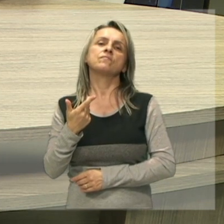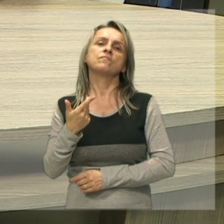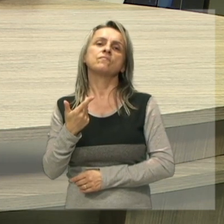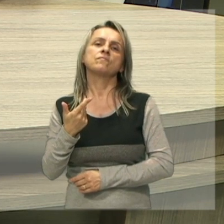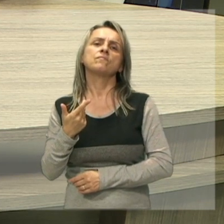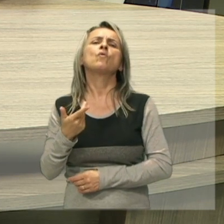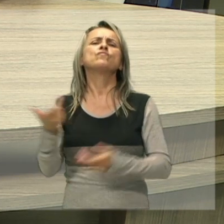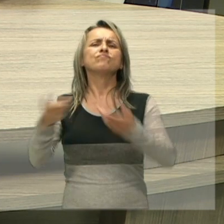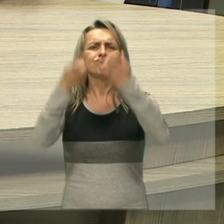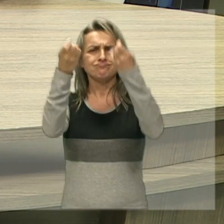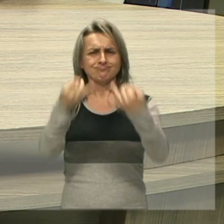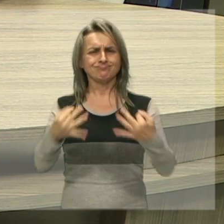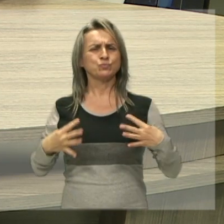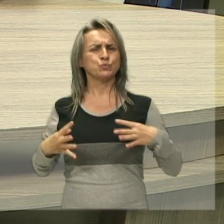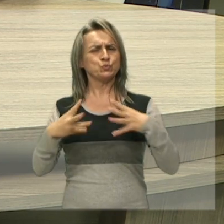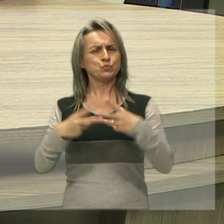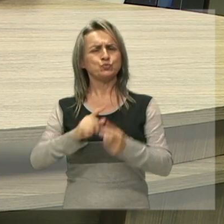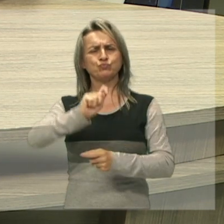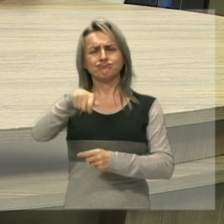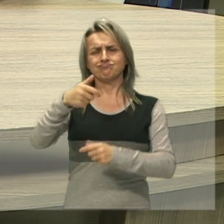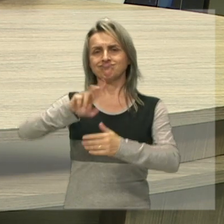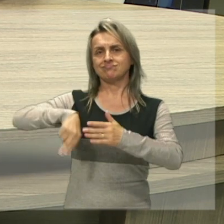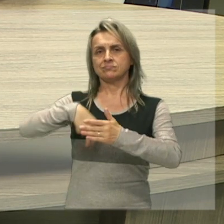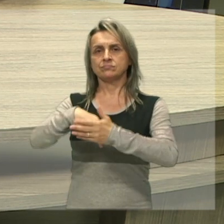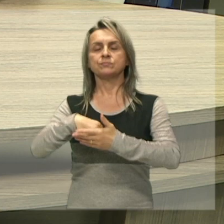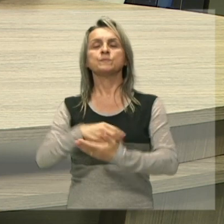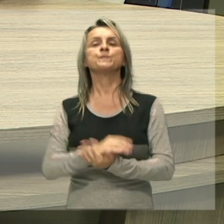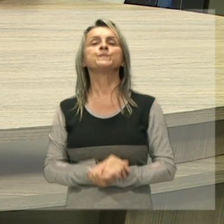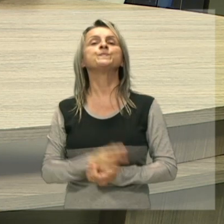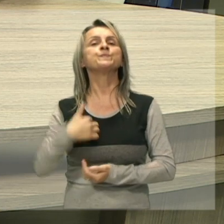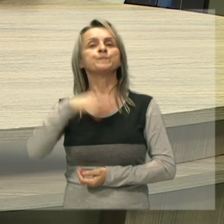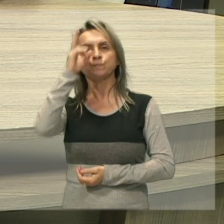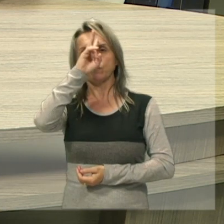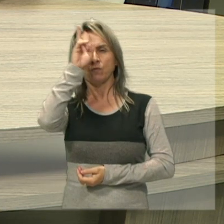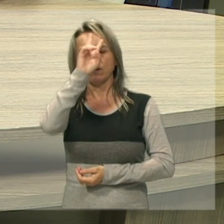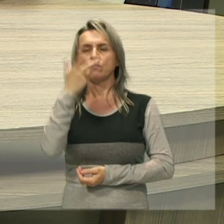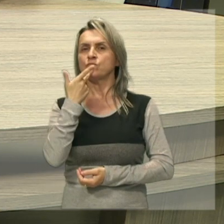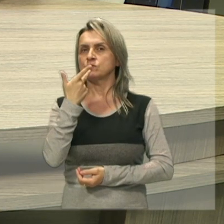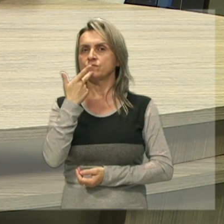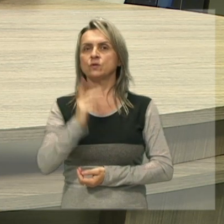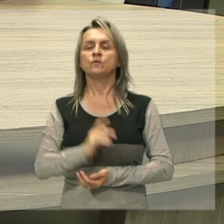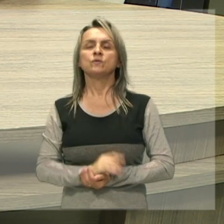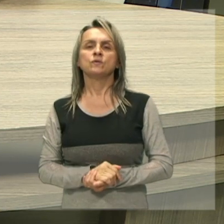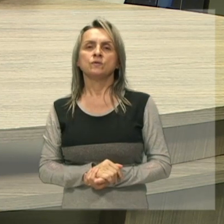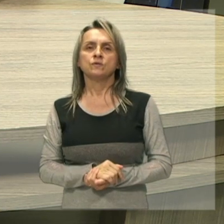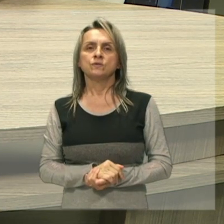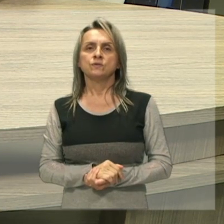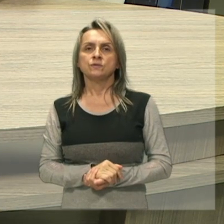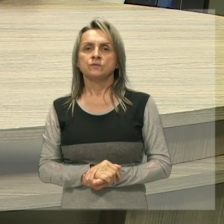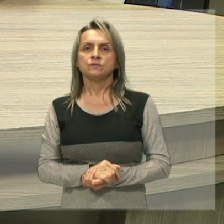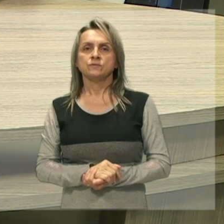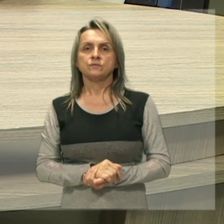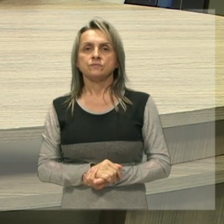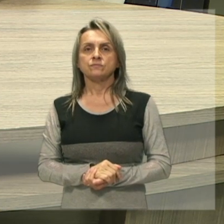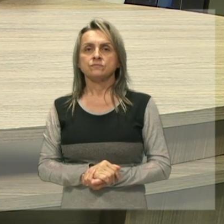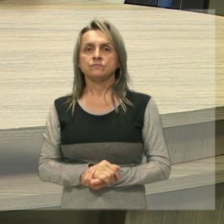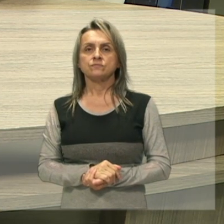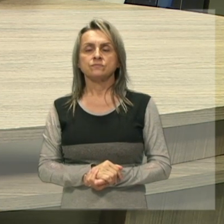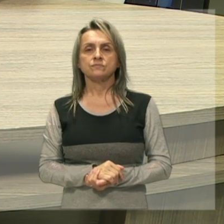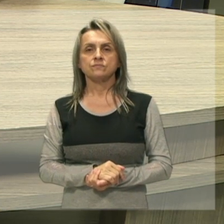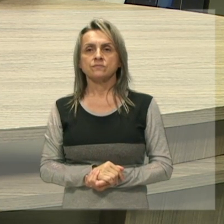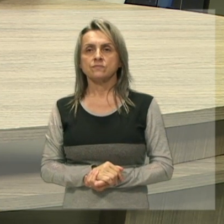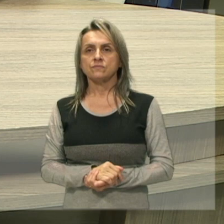prestar contas, né, do que foi feito nesses 4 anos, que você falou das dificuldades